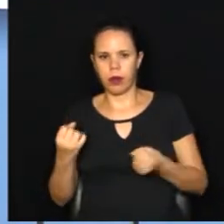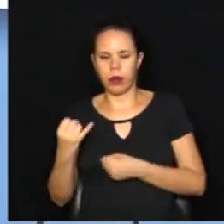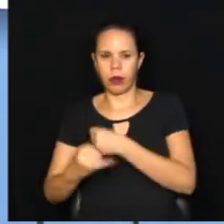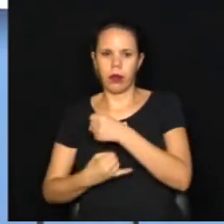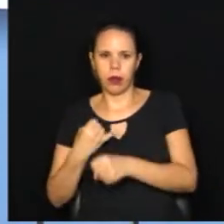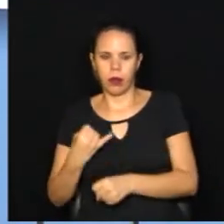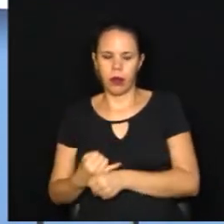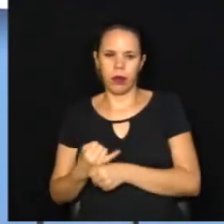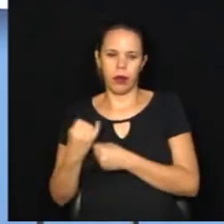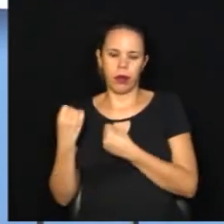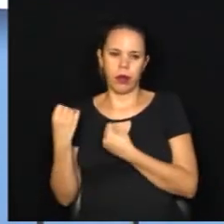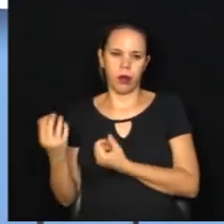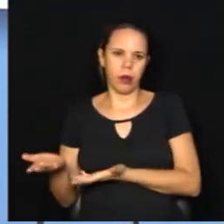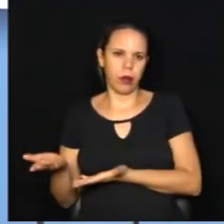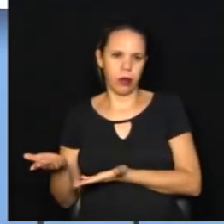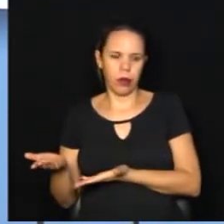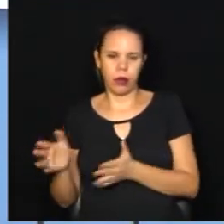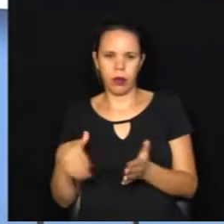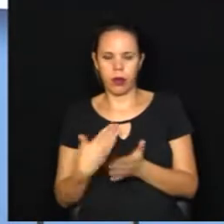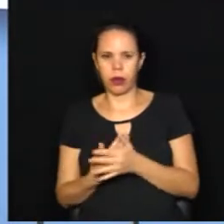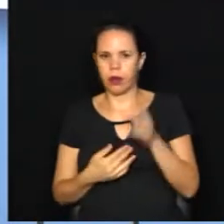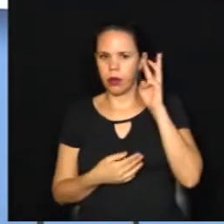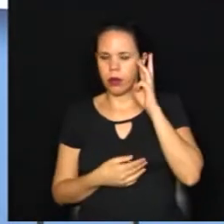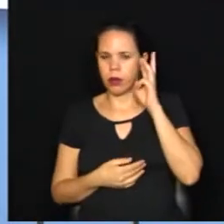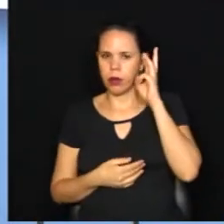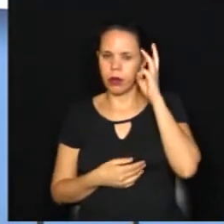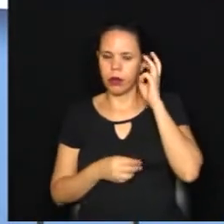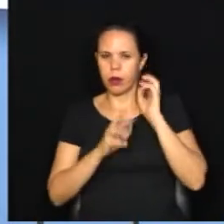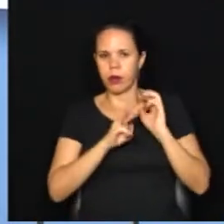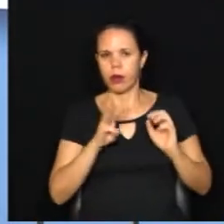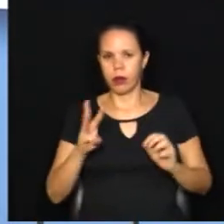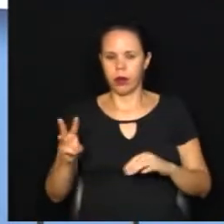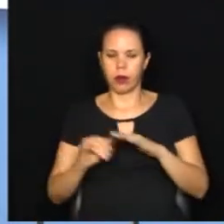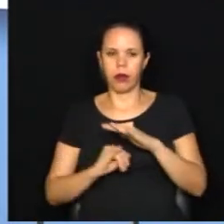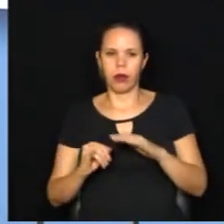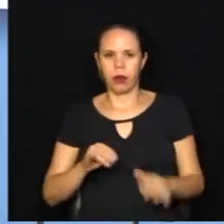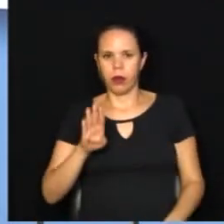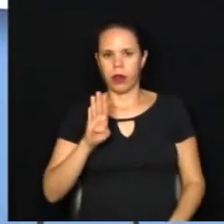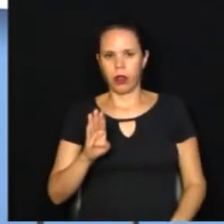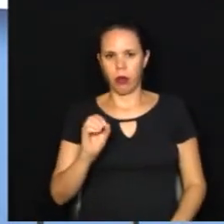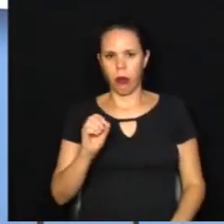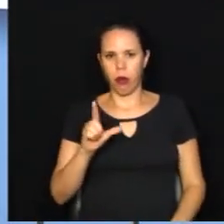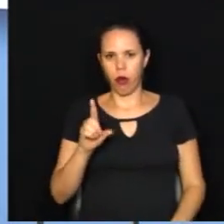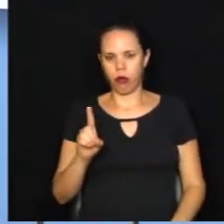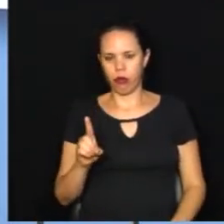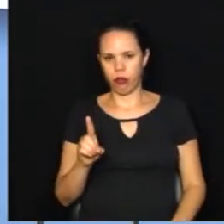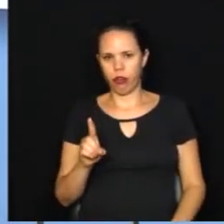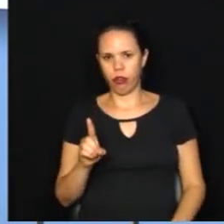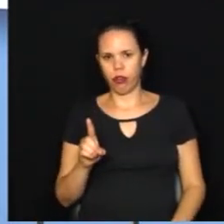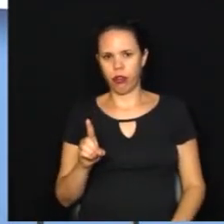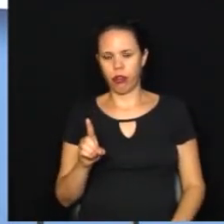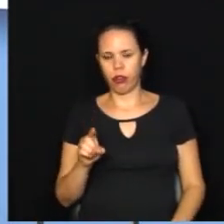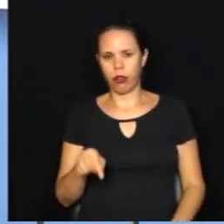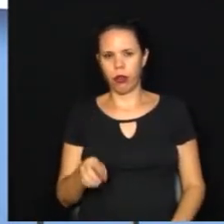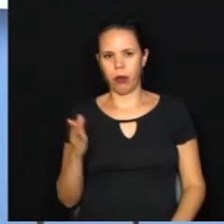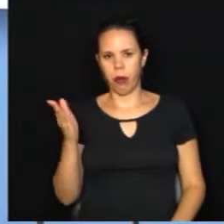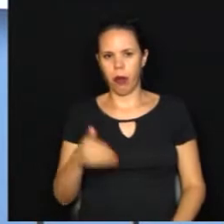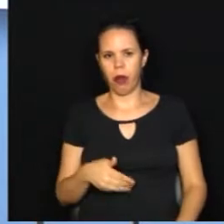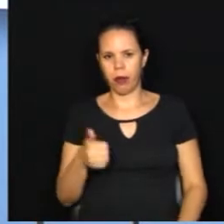um ponto de ônibus naquele local, então eles vão orientar onde então os ônibus vão estar fazendo ali